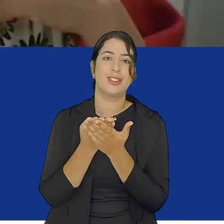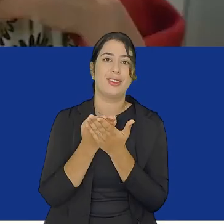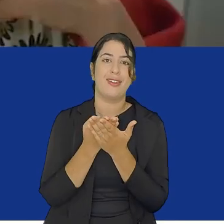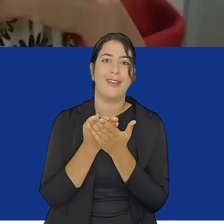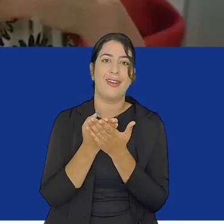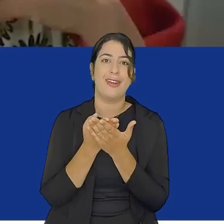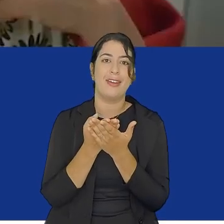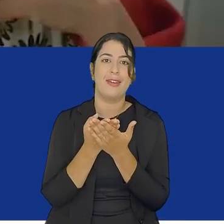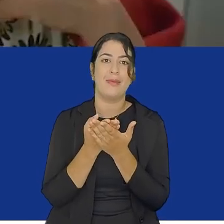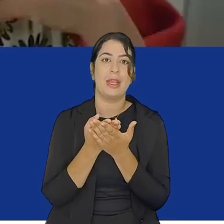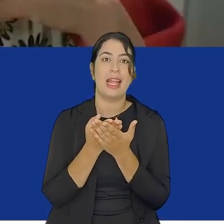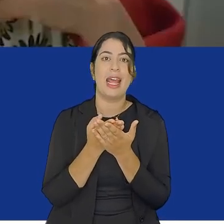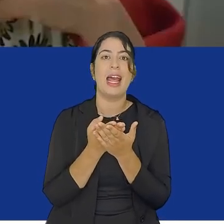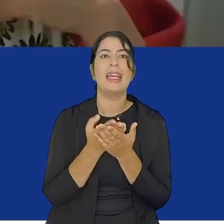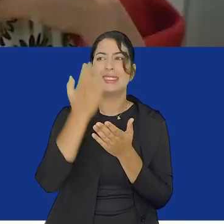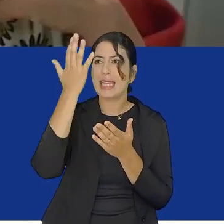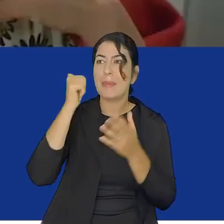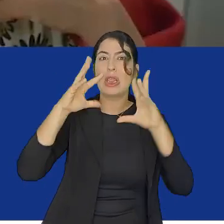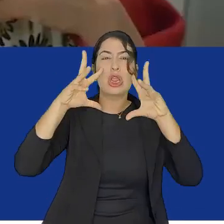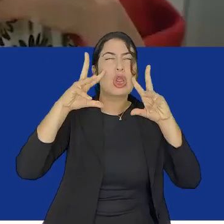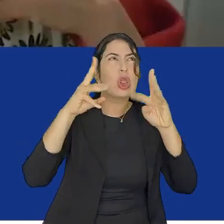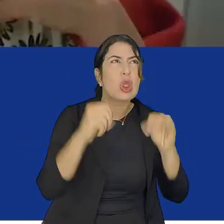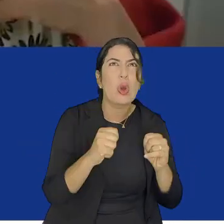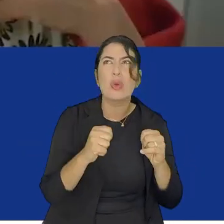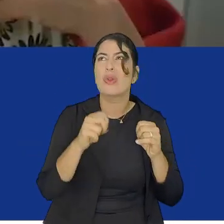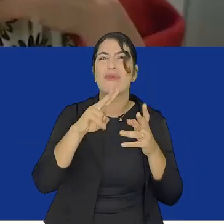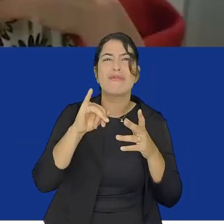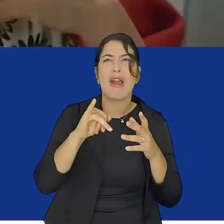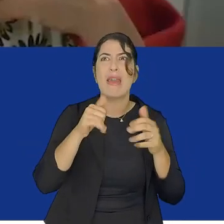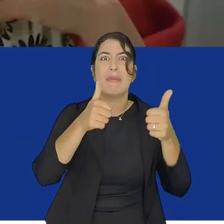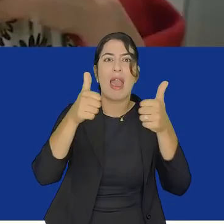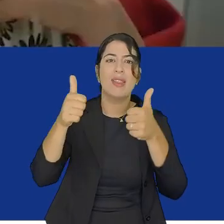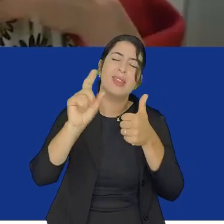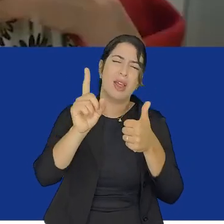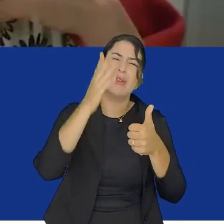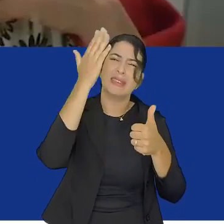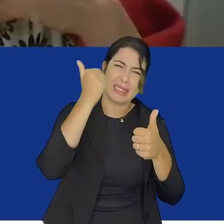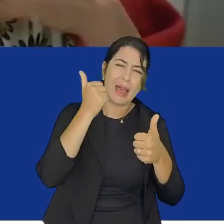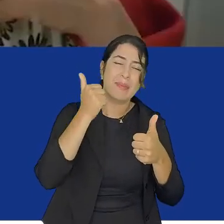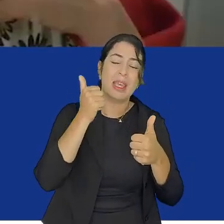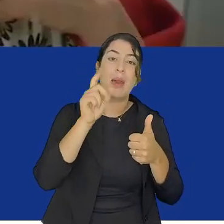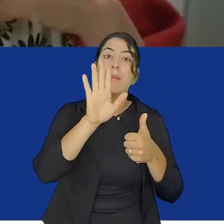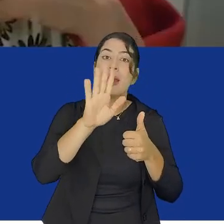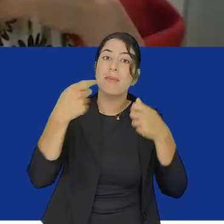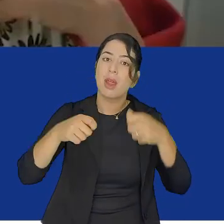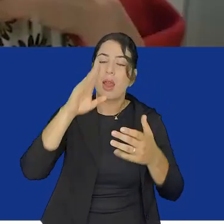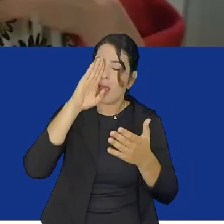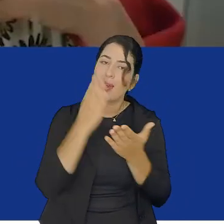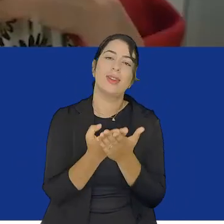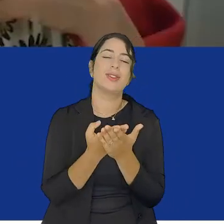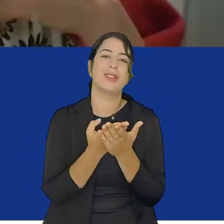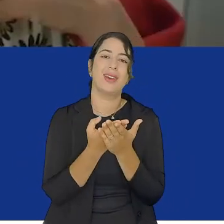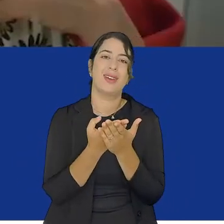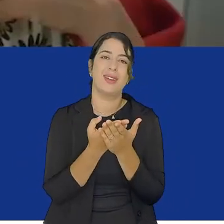um compromisso de contribuir com essa instituição. Se você não acredita mais nada nisso aqui, não desperdice